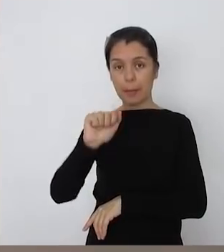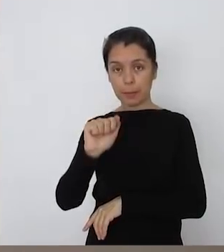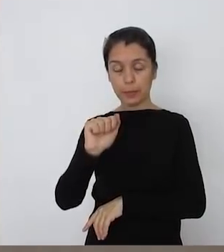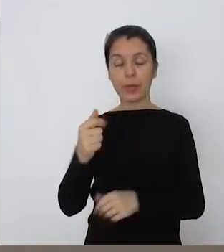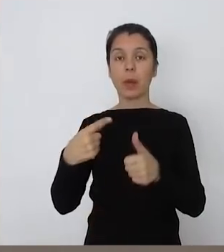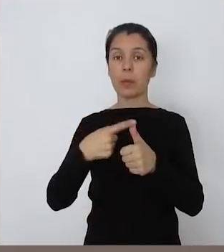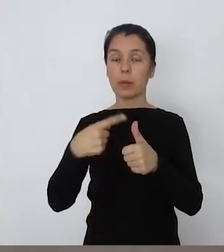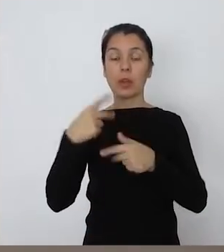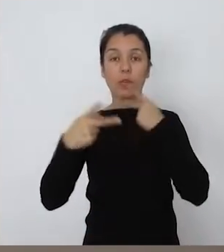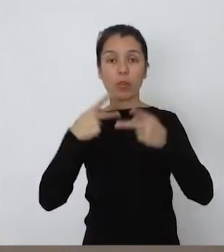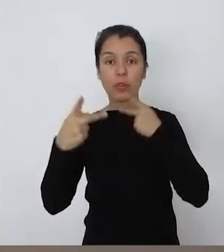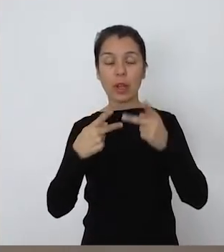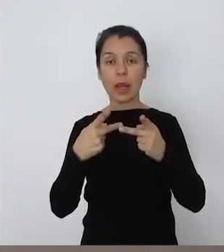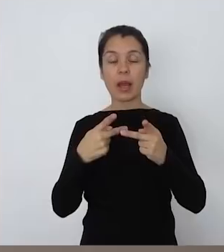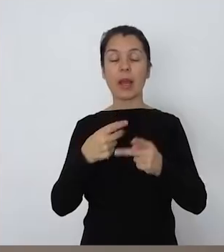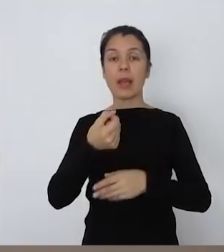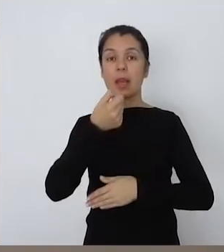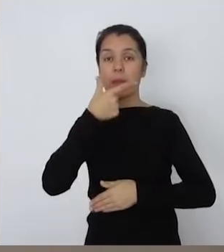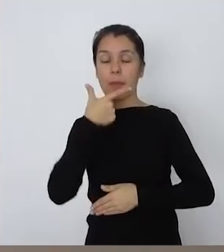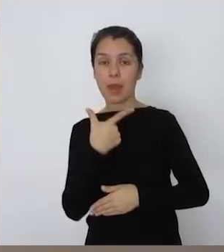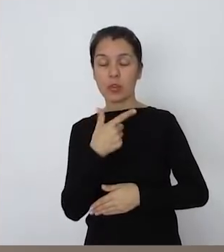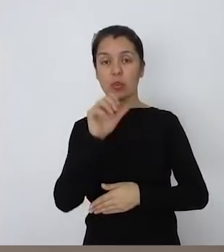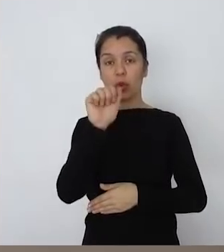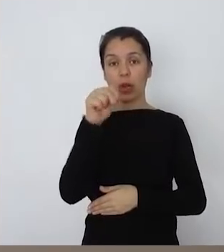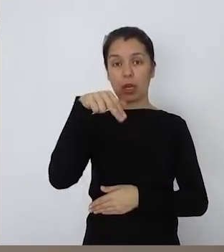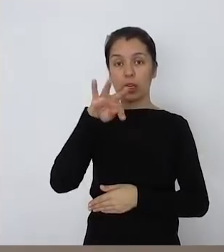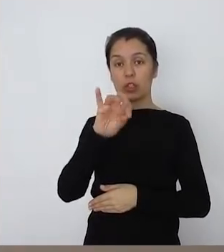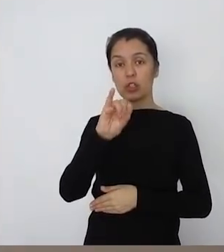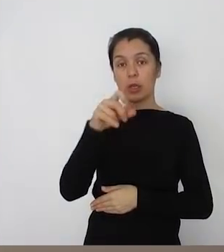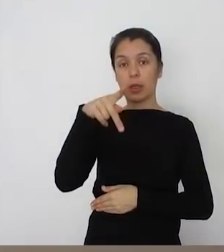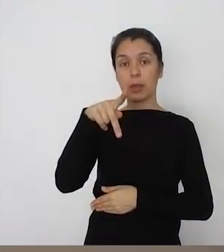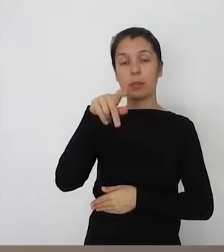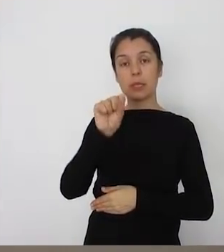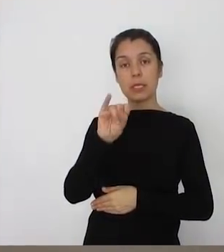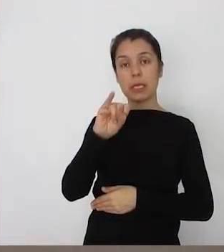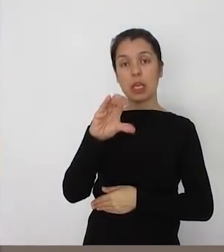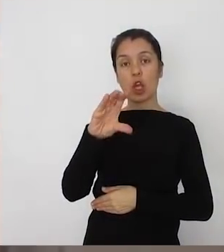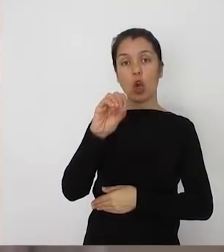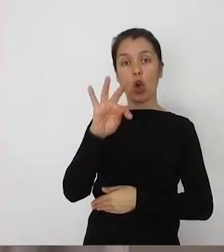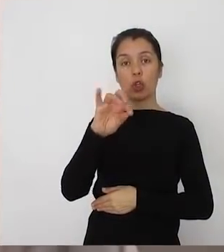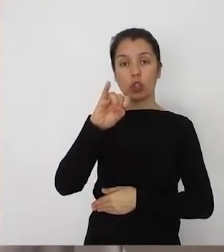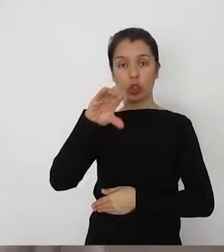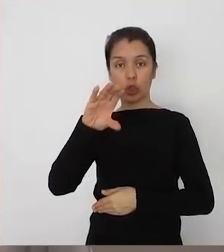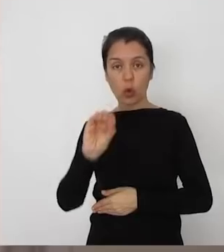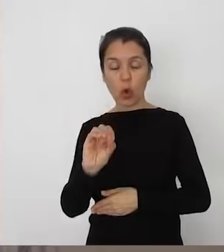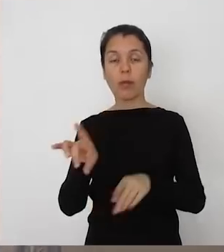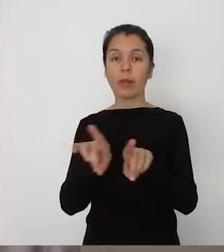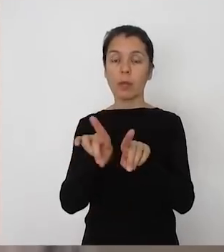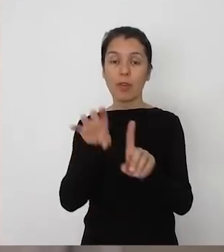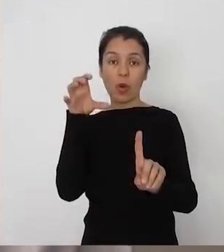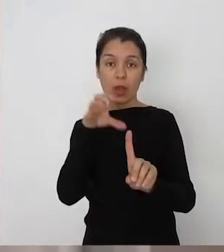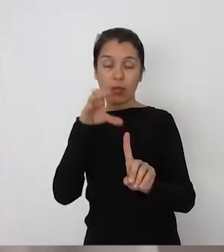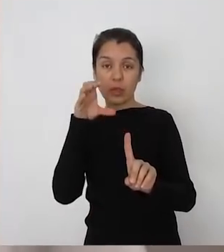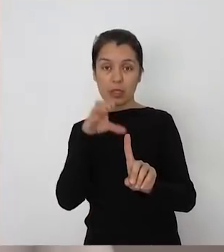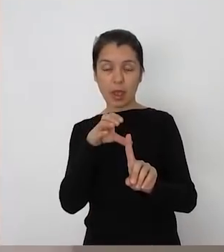límbico, né? Então essa via, quando a dopamina aumenta nessa via, vai gerar alucinação. Então o que é o surto? O aumento